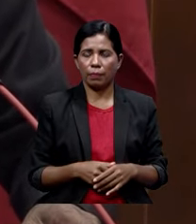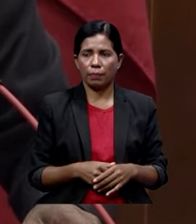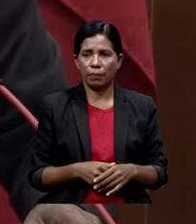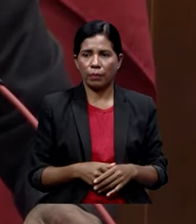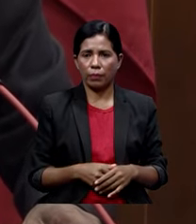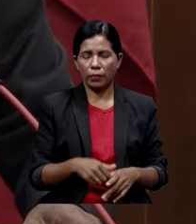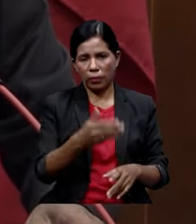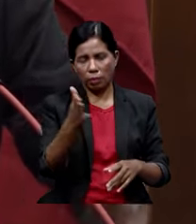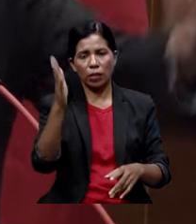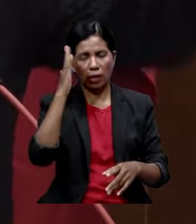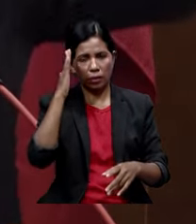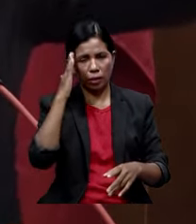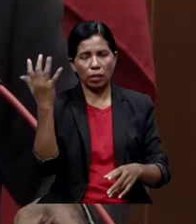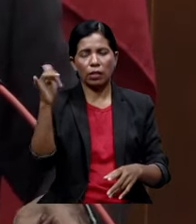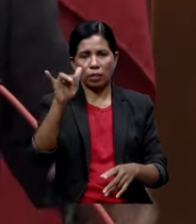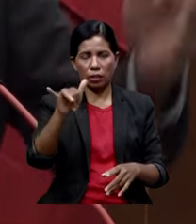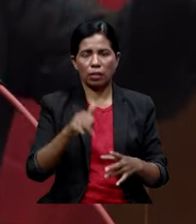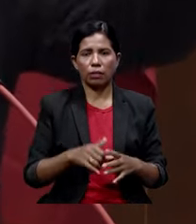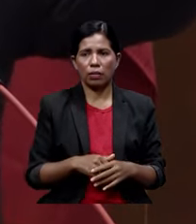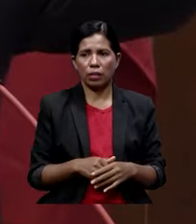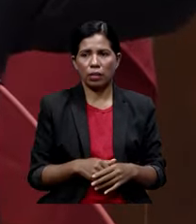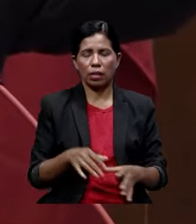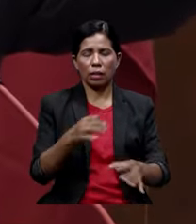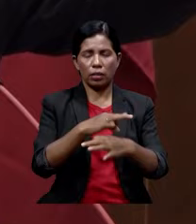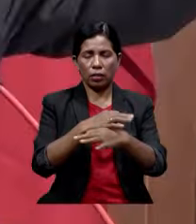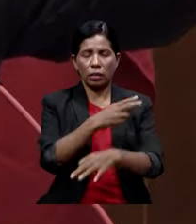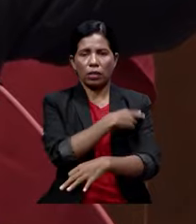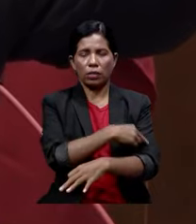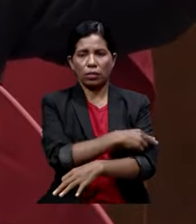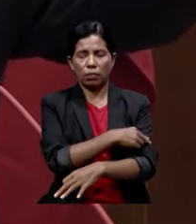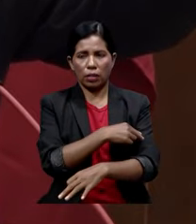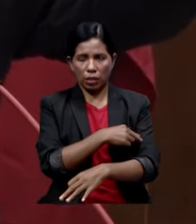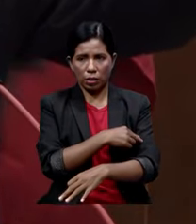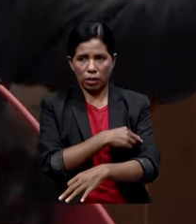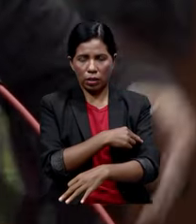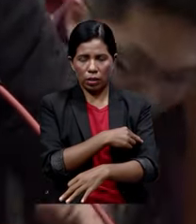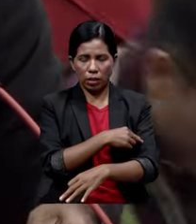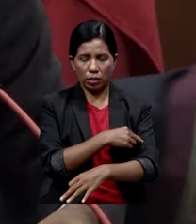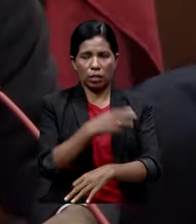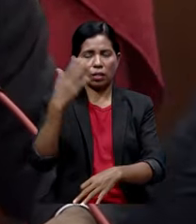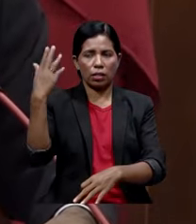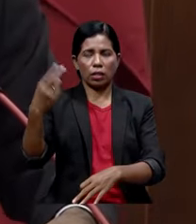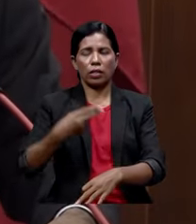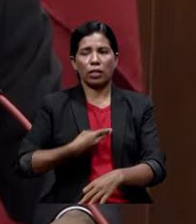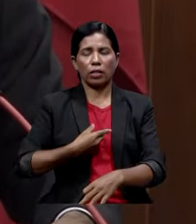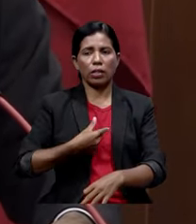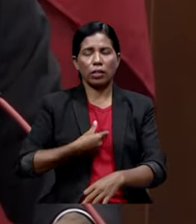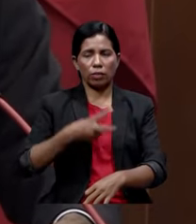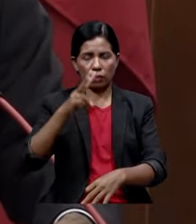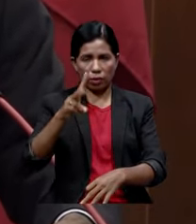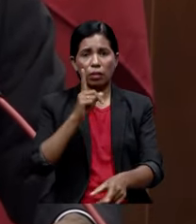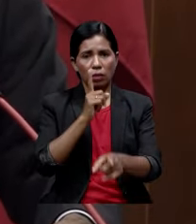e me calhate nona sira hadia hela hospital maternidade iha hospital los